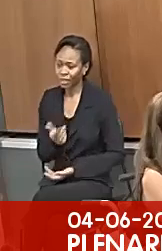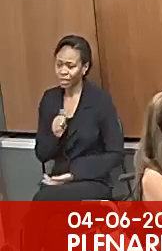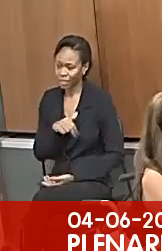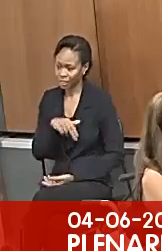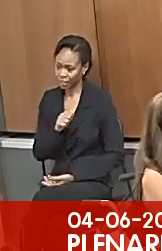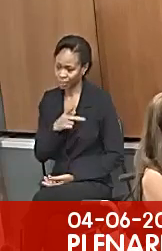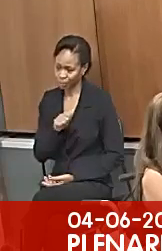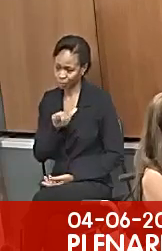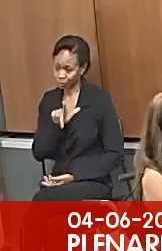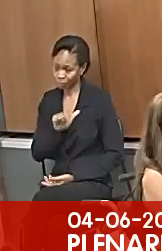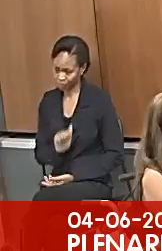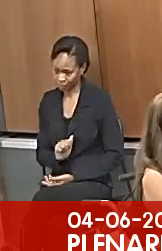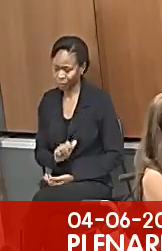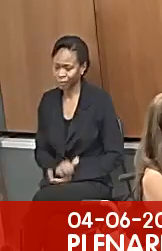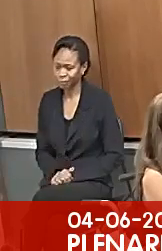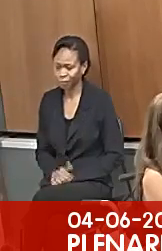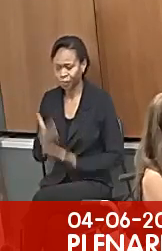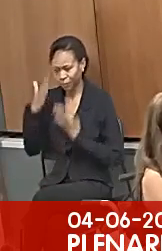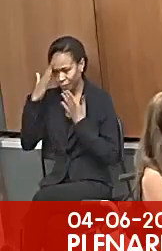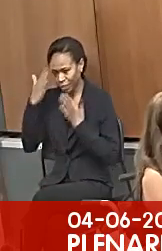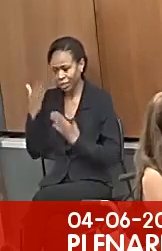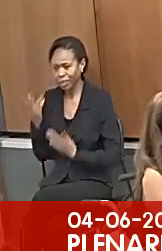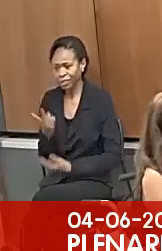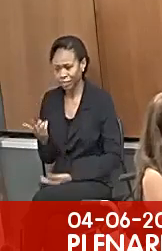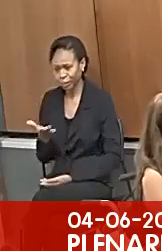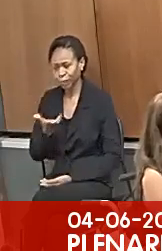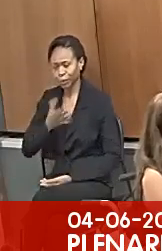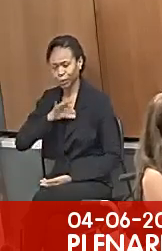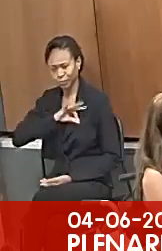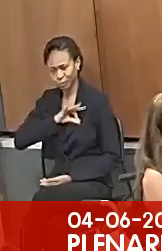aqui, contribuíram com o livro, certamente, né?